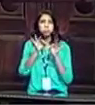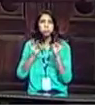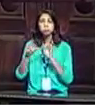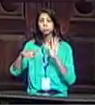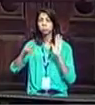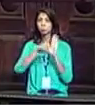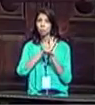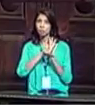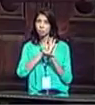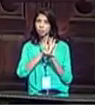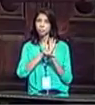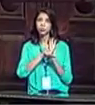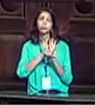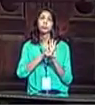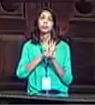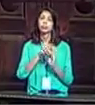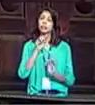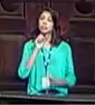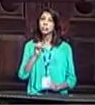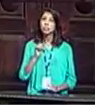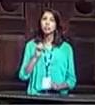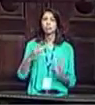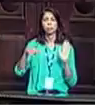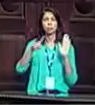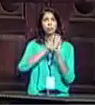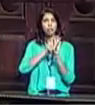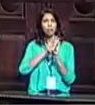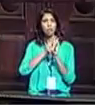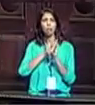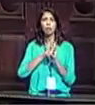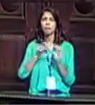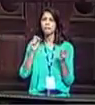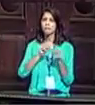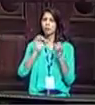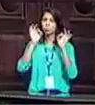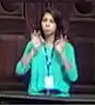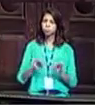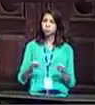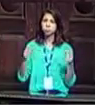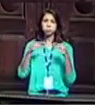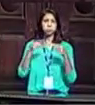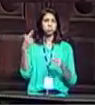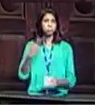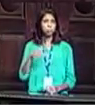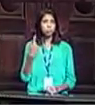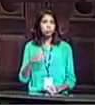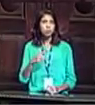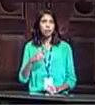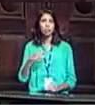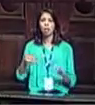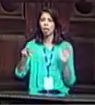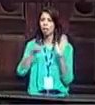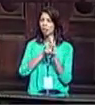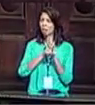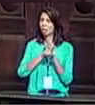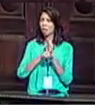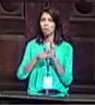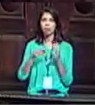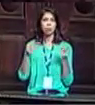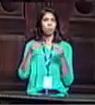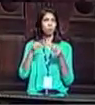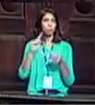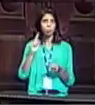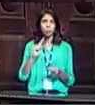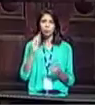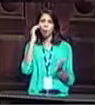leis, se as leis não são cumpridas? A lei não ser cumprida